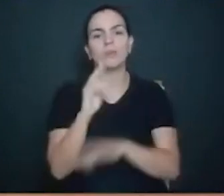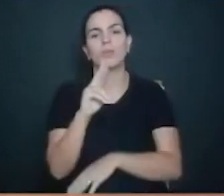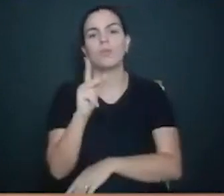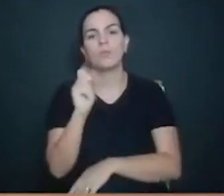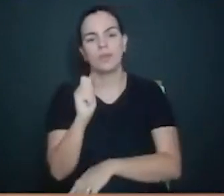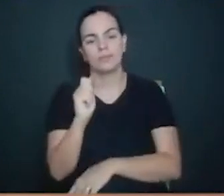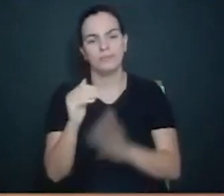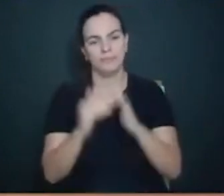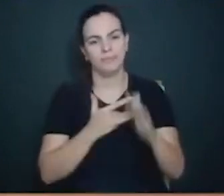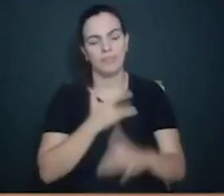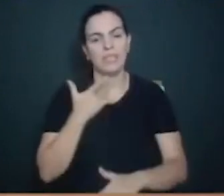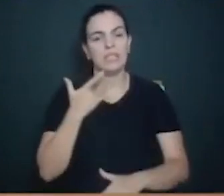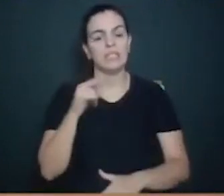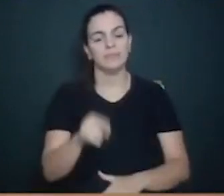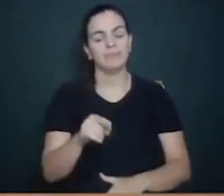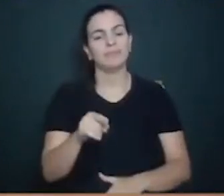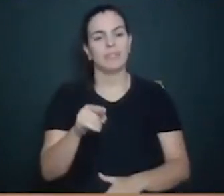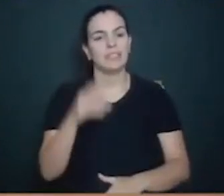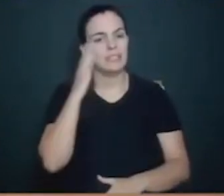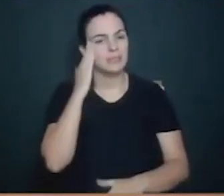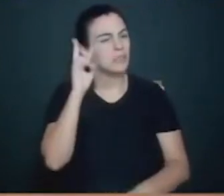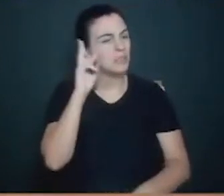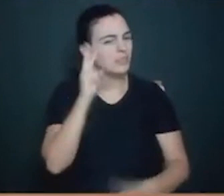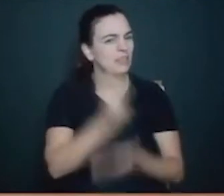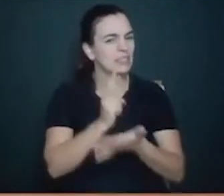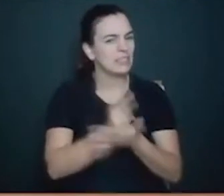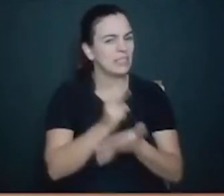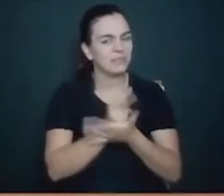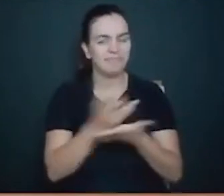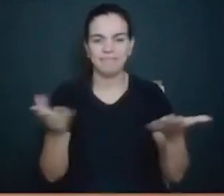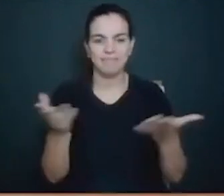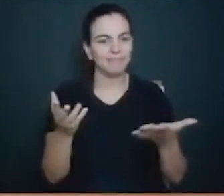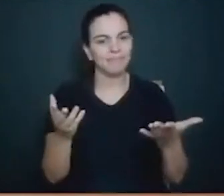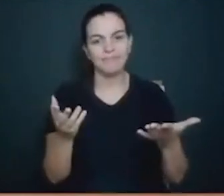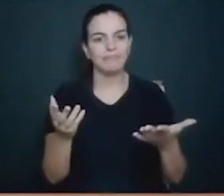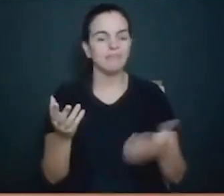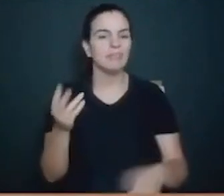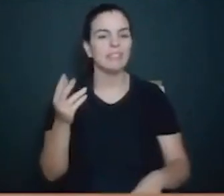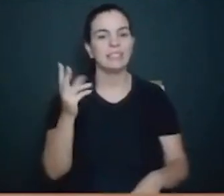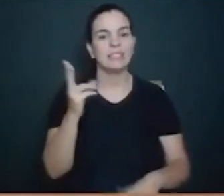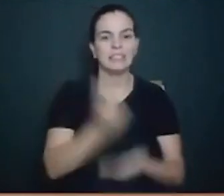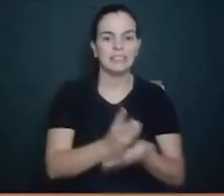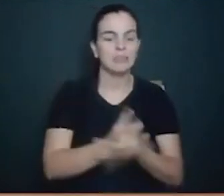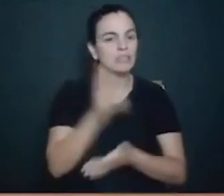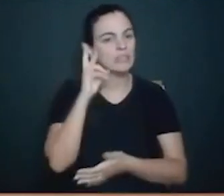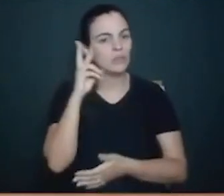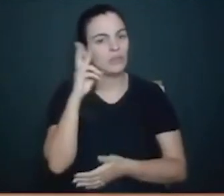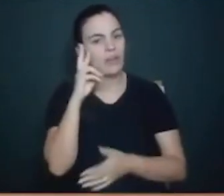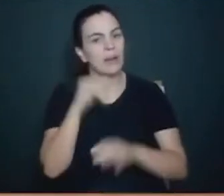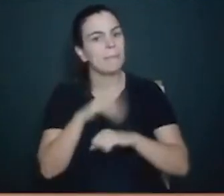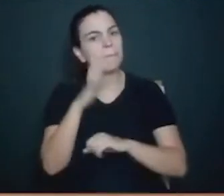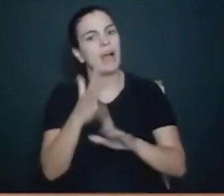principalmente, segunda-feira já é típico, né? Tem essa demanda maior, já historicamente